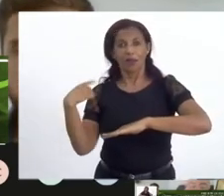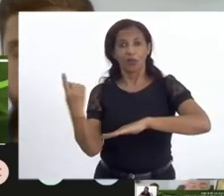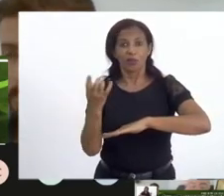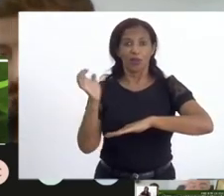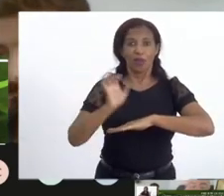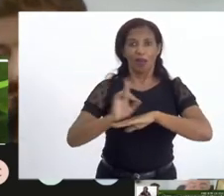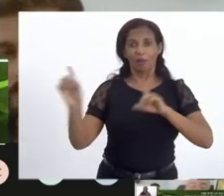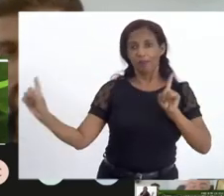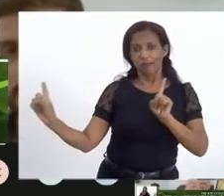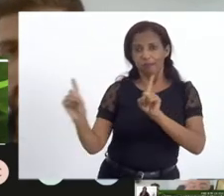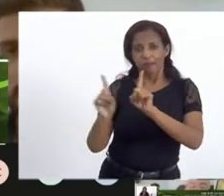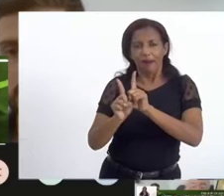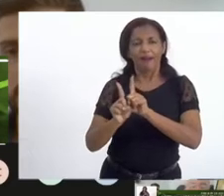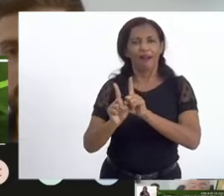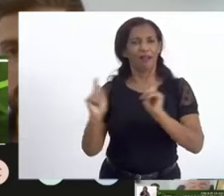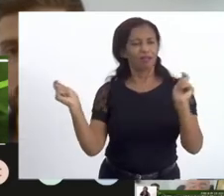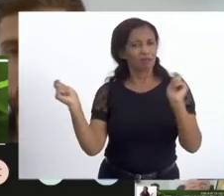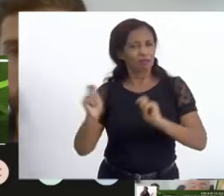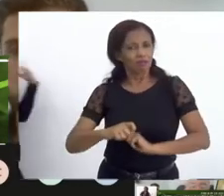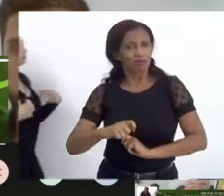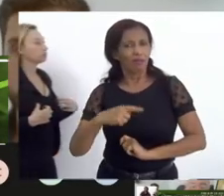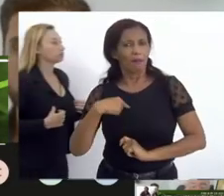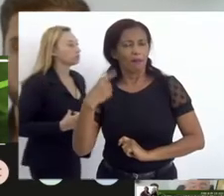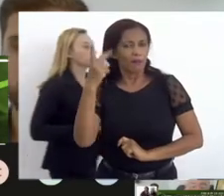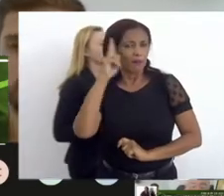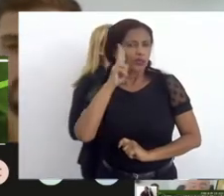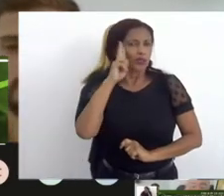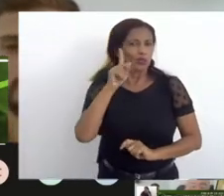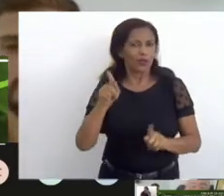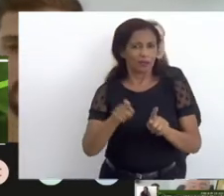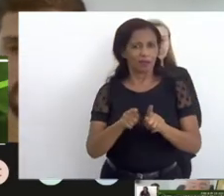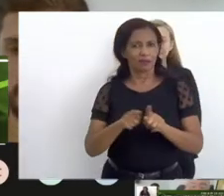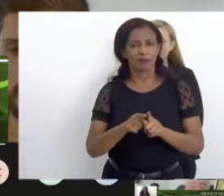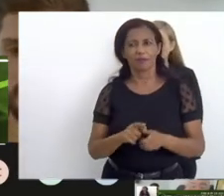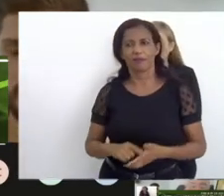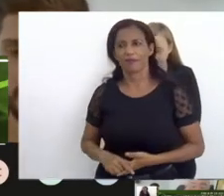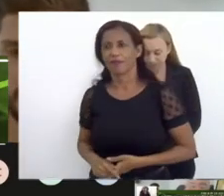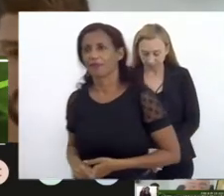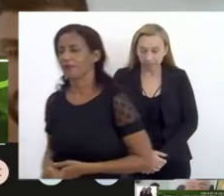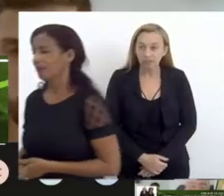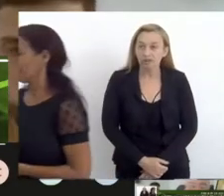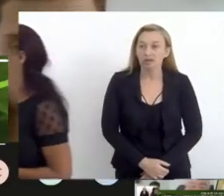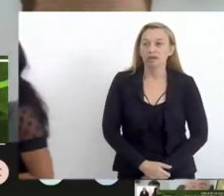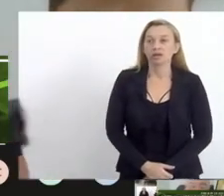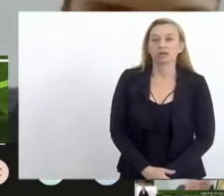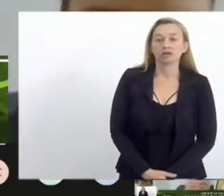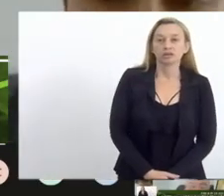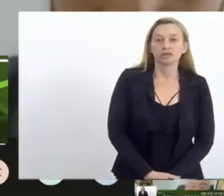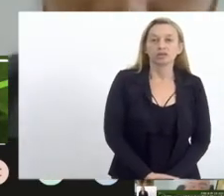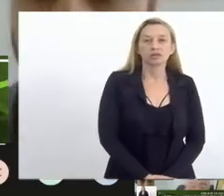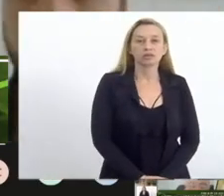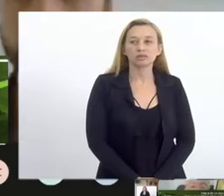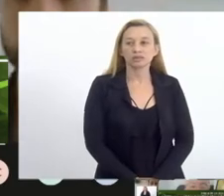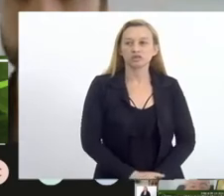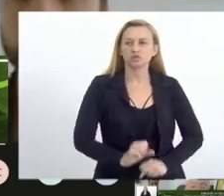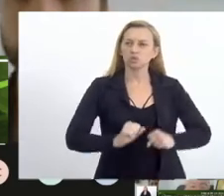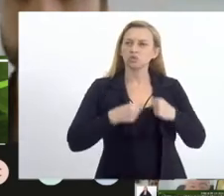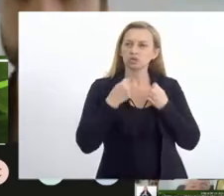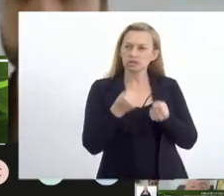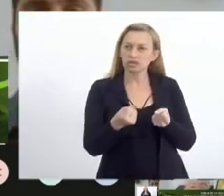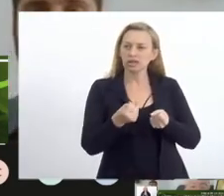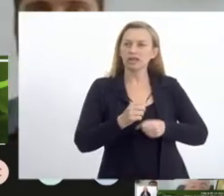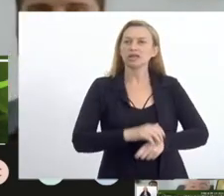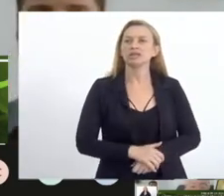uma aproximação, deputados, que para mim é histórica também, que vale a pena a gente se dedicar, né,